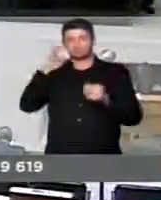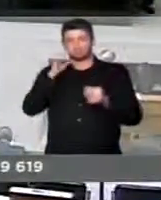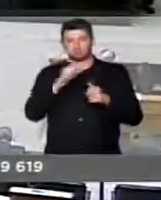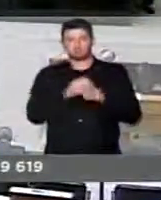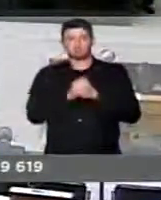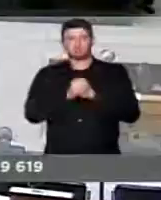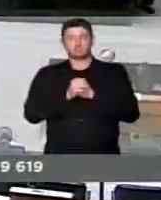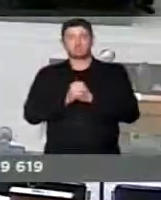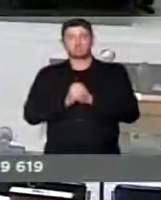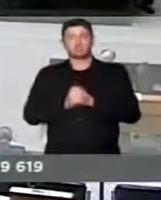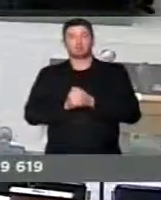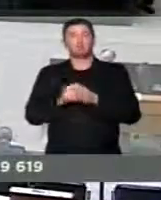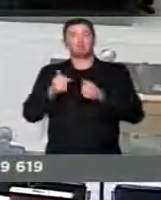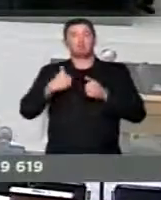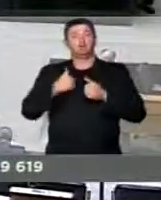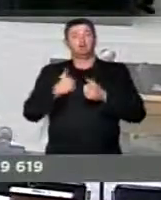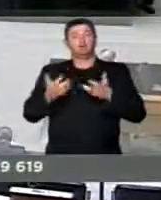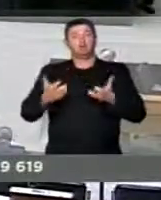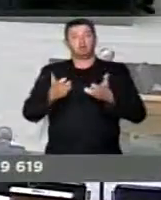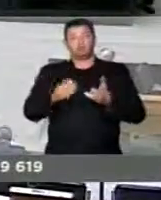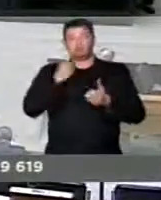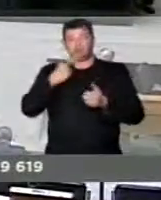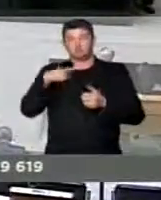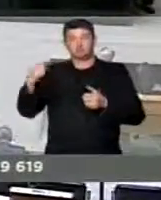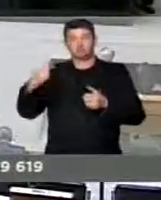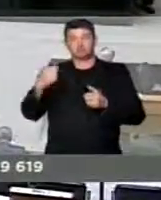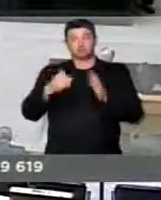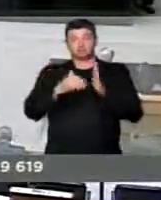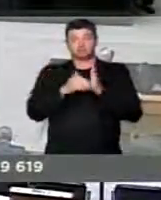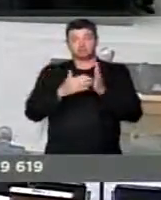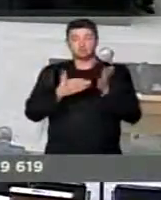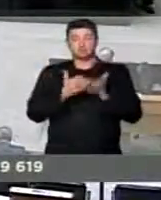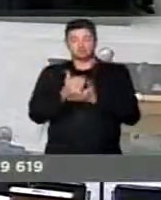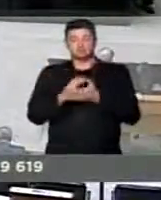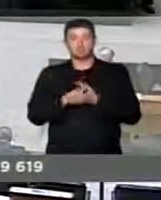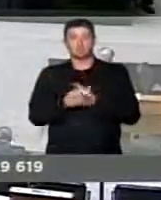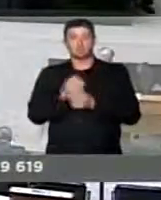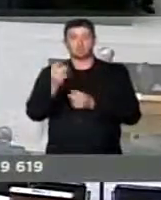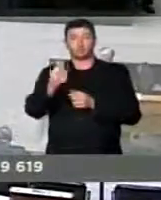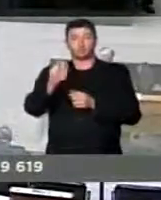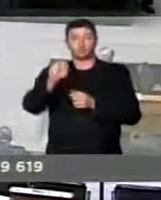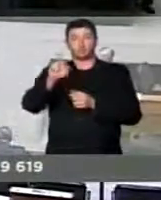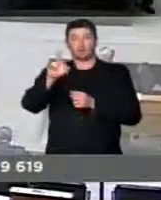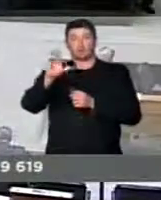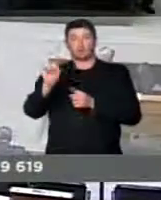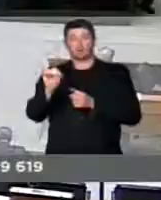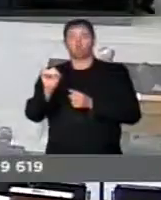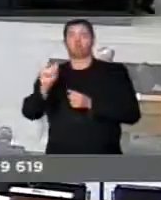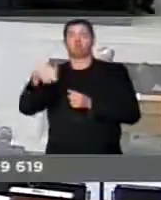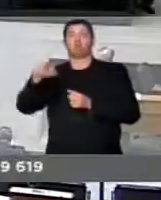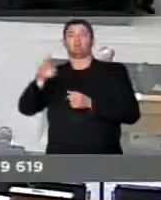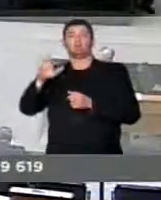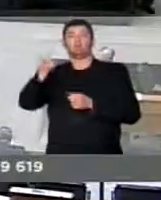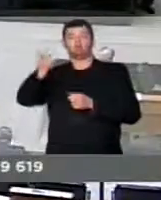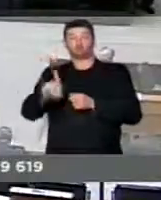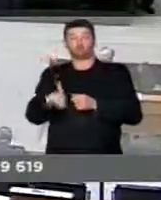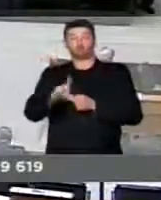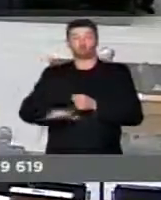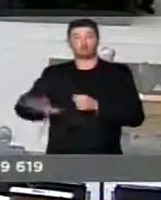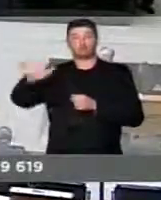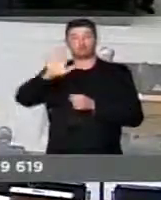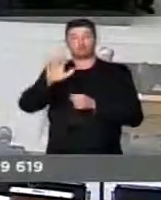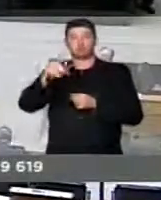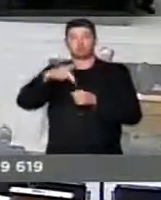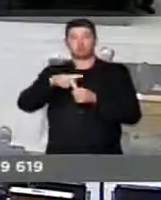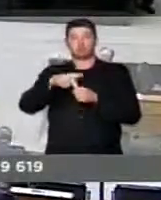senhores deputados, eu gostaria de registrar a indicação pelo Senado, foi aprovada agora, do doutor Aurélio Amaral para diretor da Agência Nacional